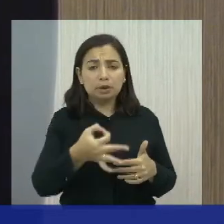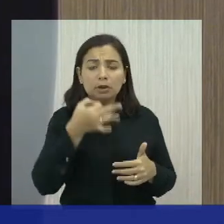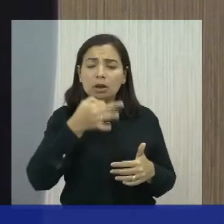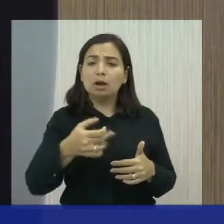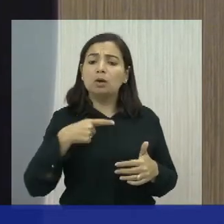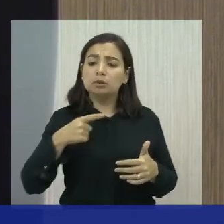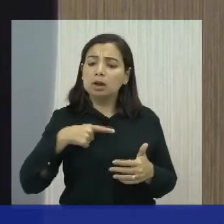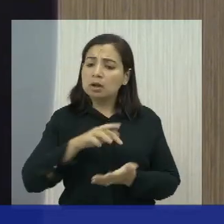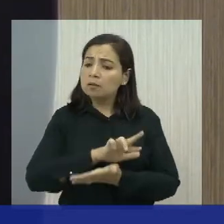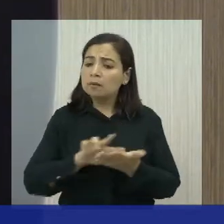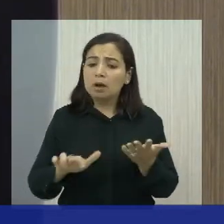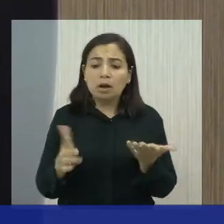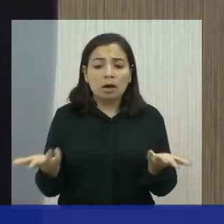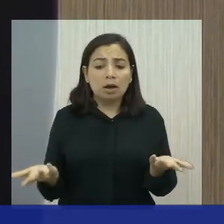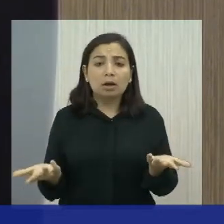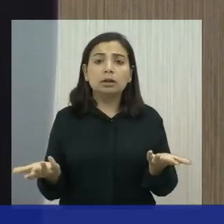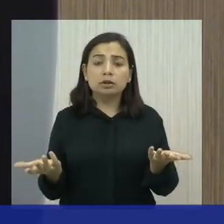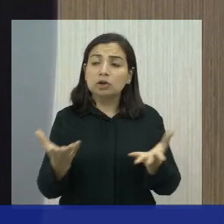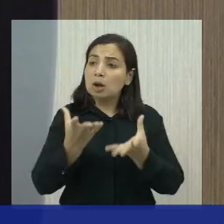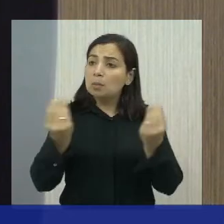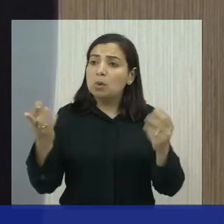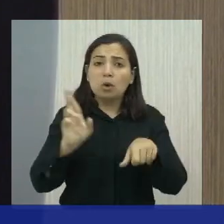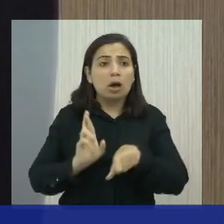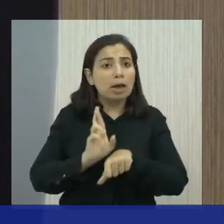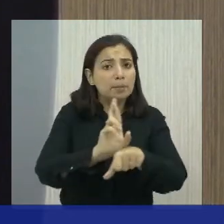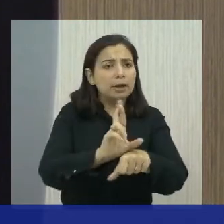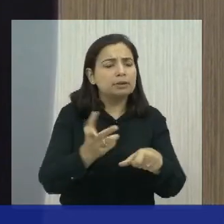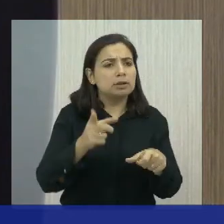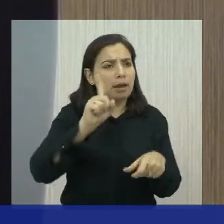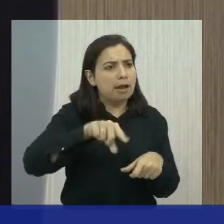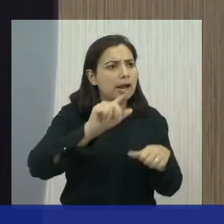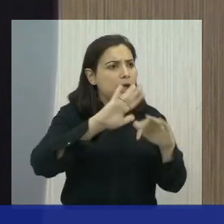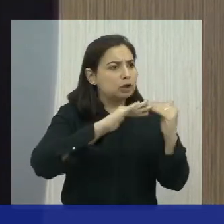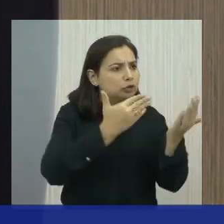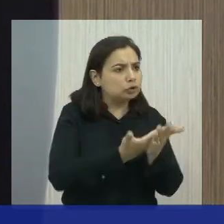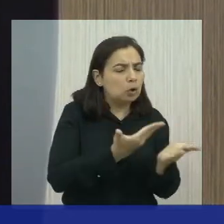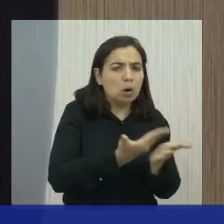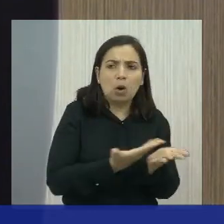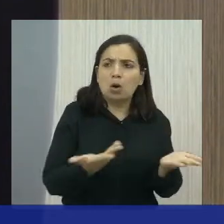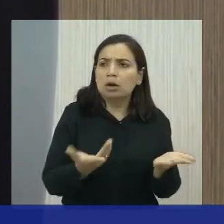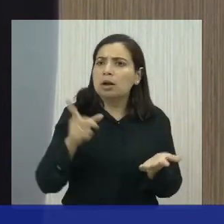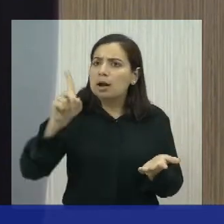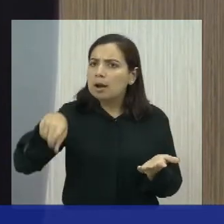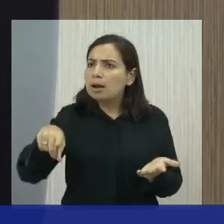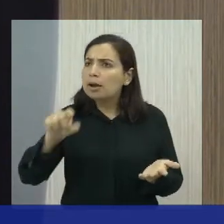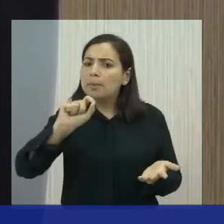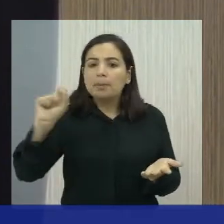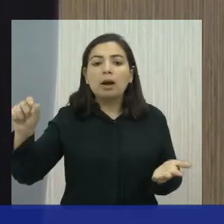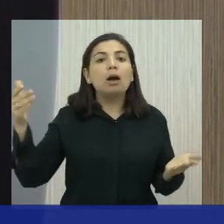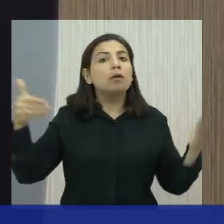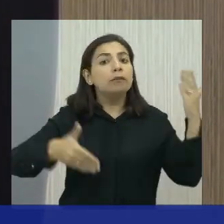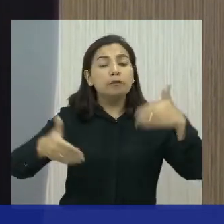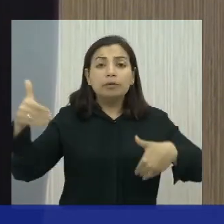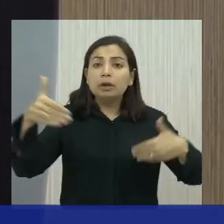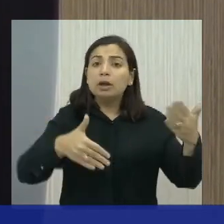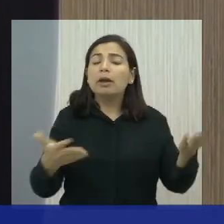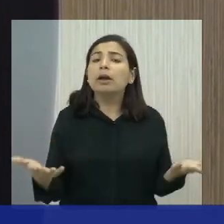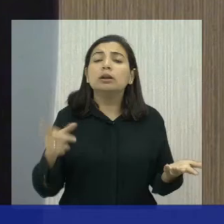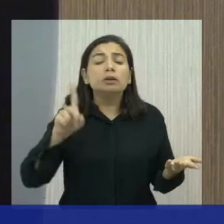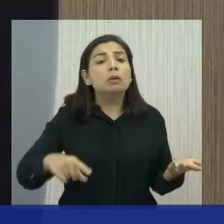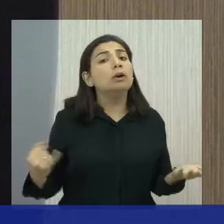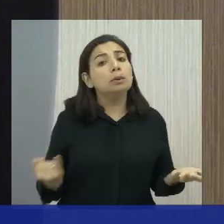Muitos aqui representantes, por exemplo, dos colégios, né, vieram a todas, né? Então, é